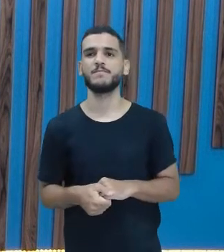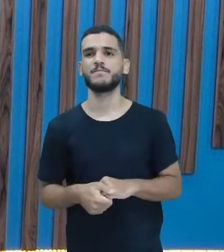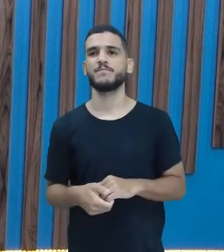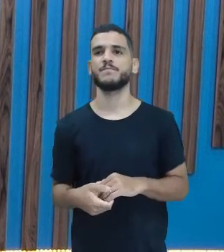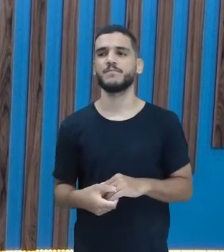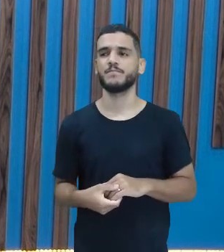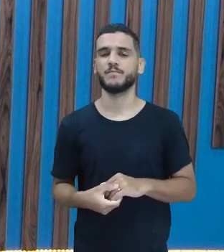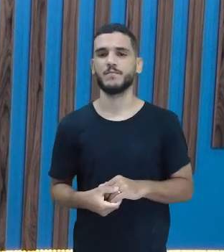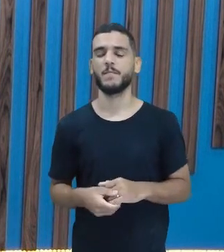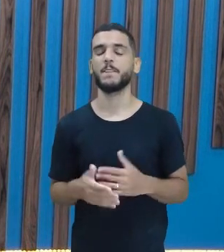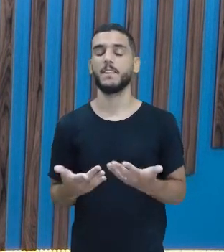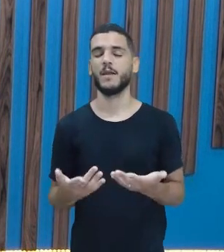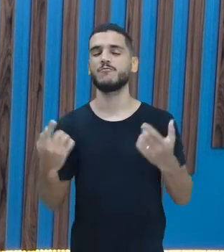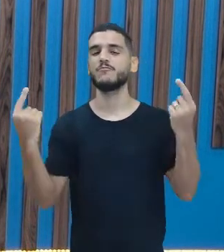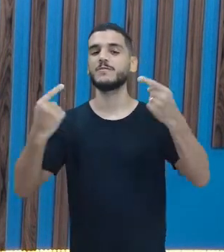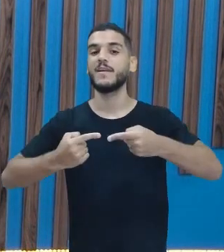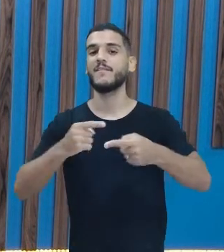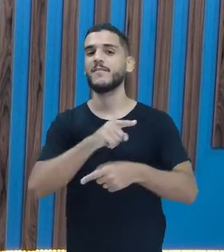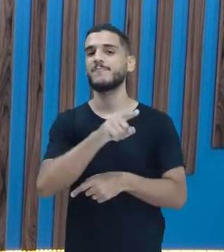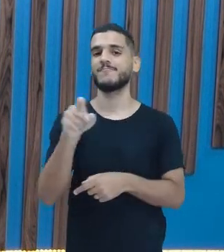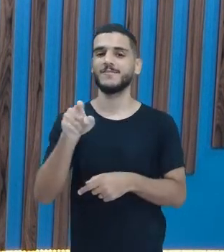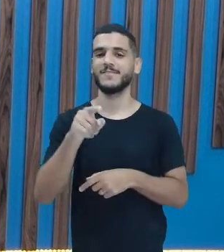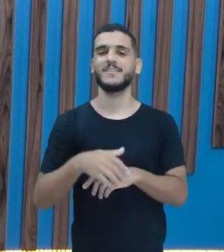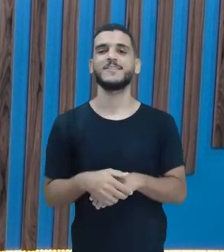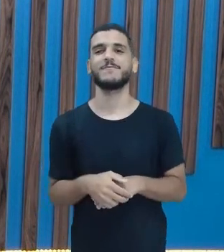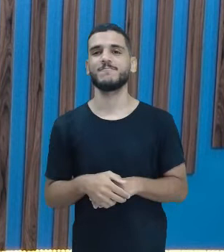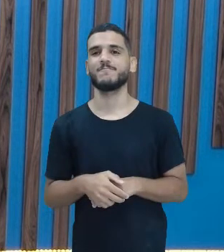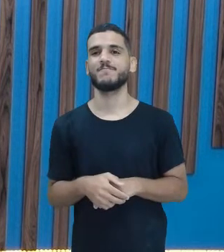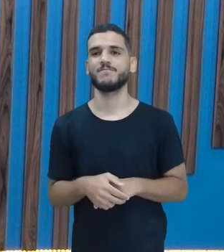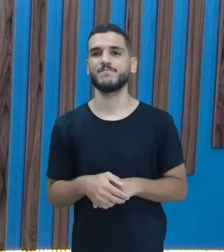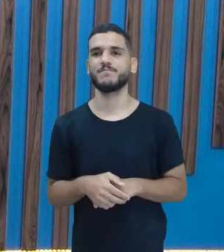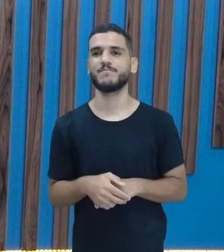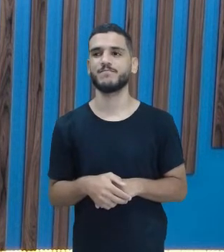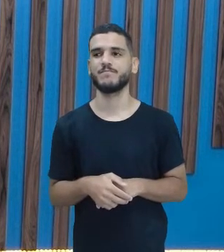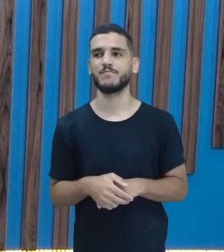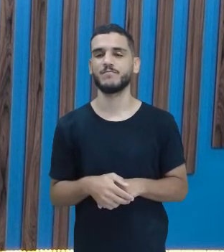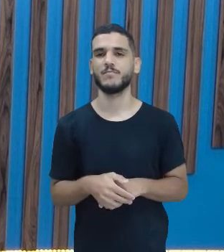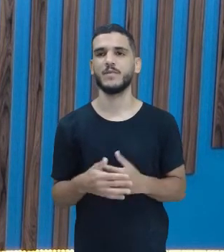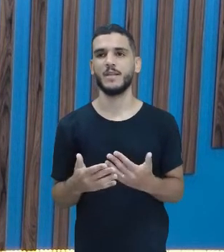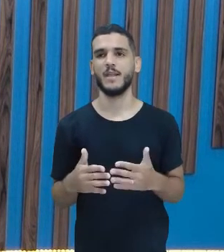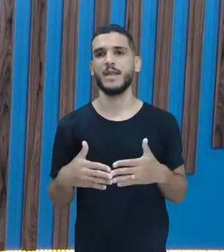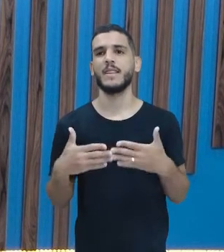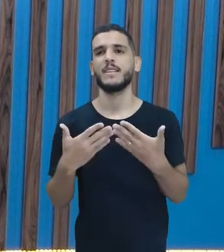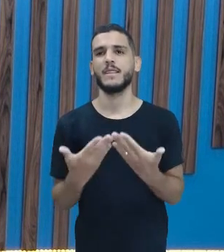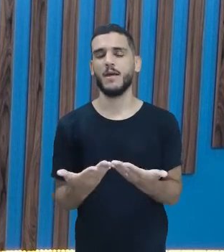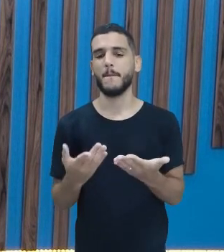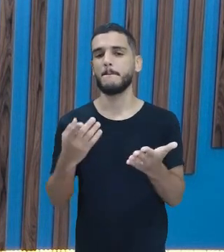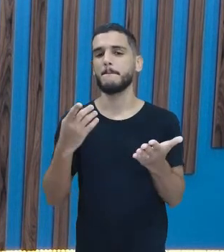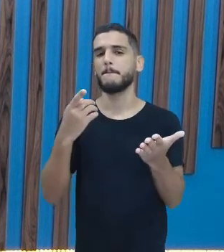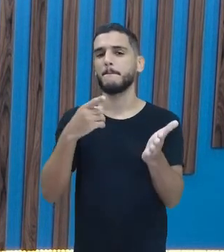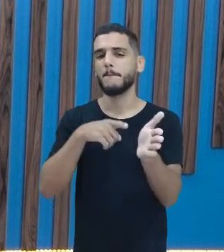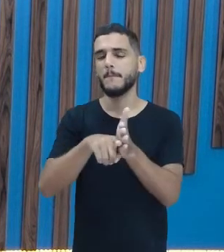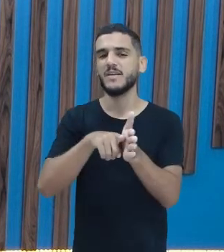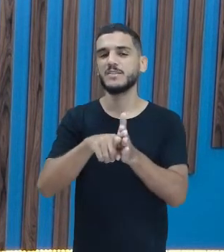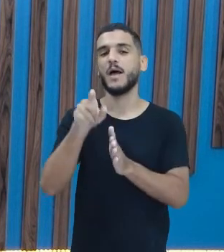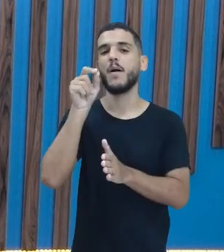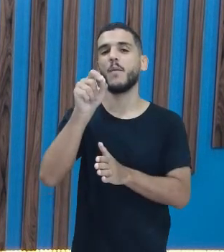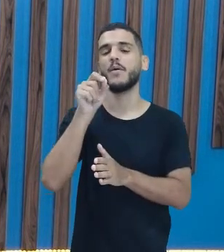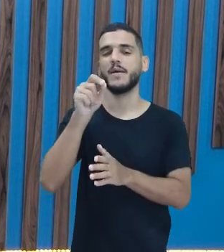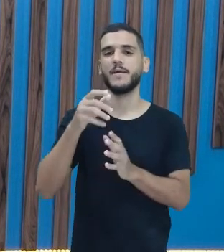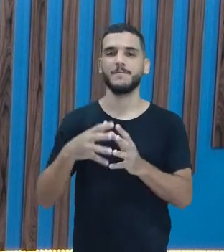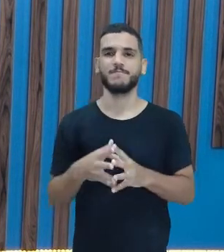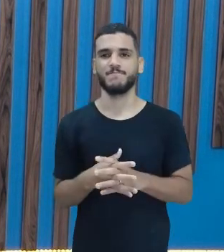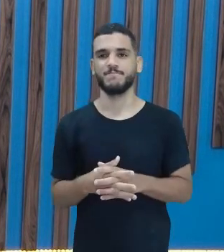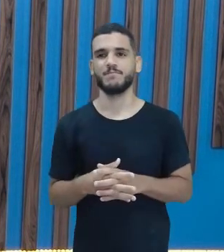Aí eu trago aí um desafio para vocês. Vocês definam o que vocês querem pesquisar. O